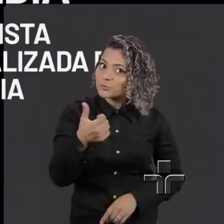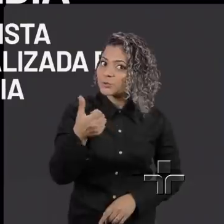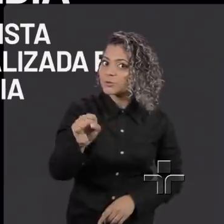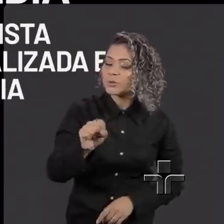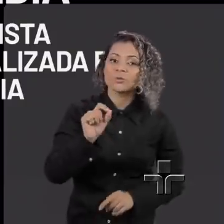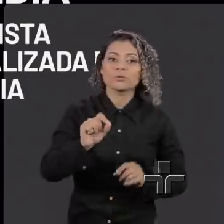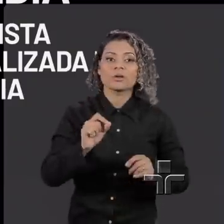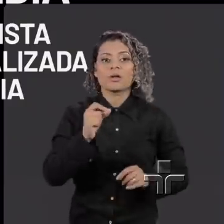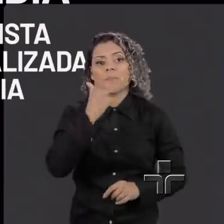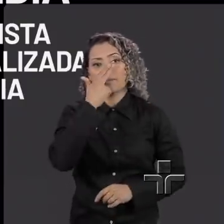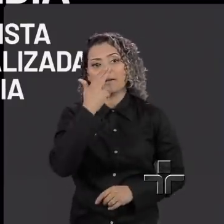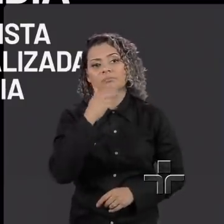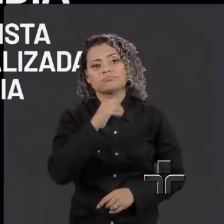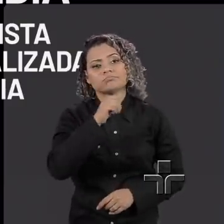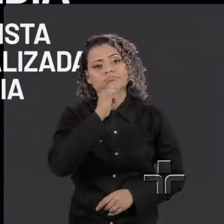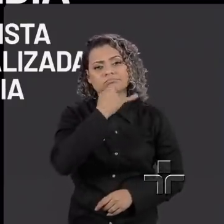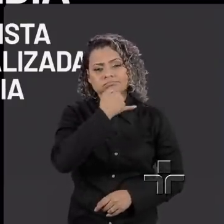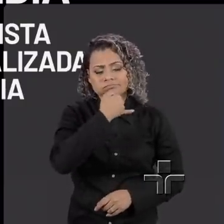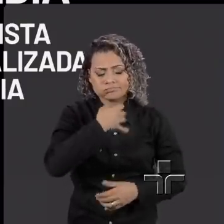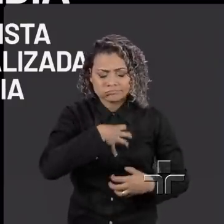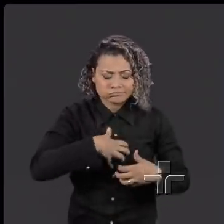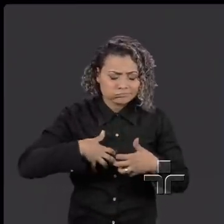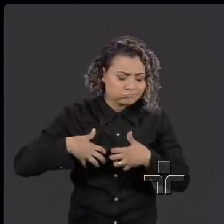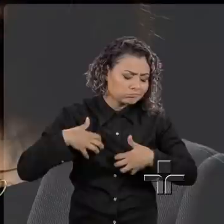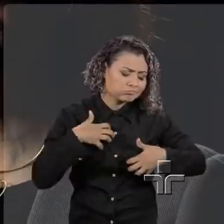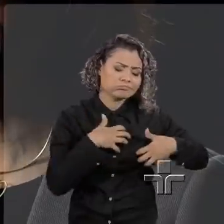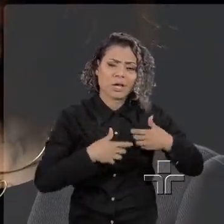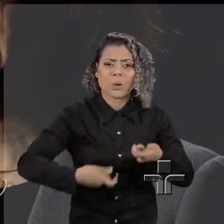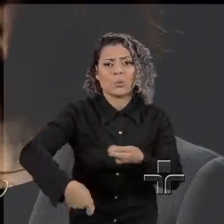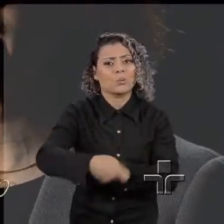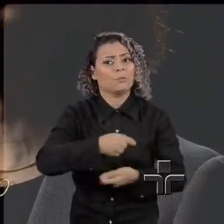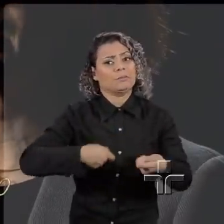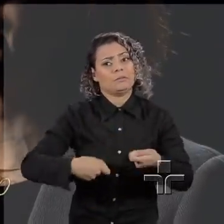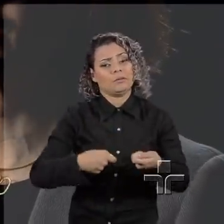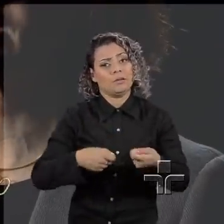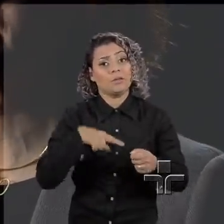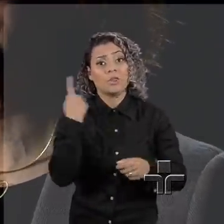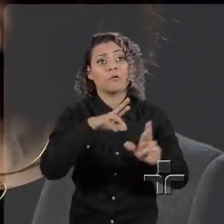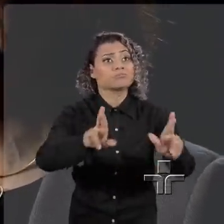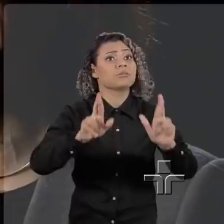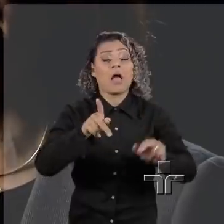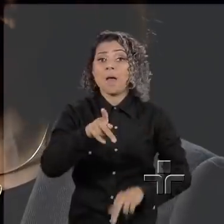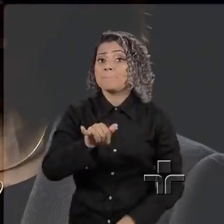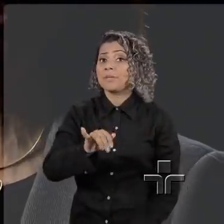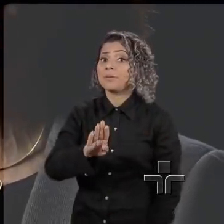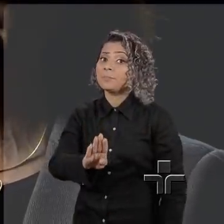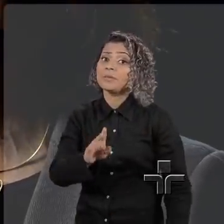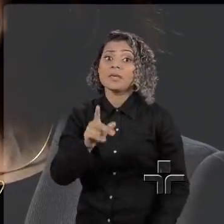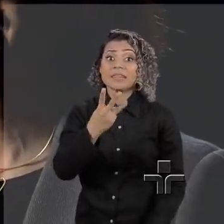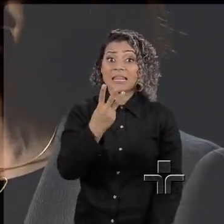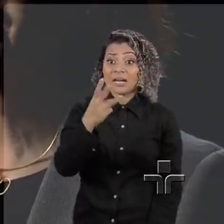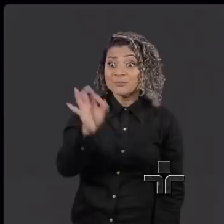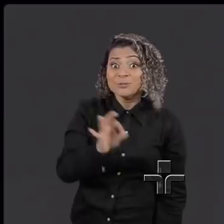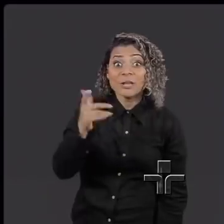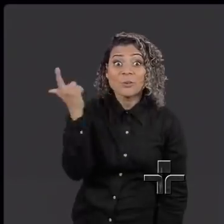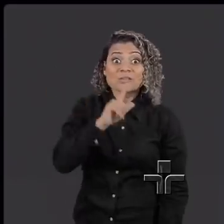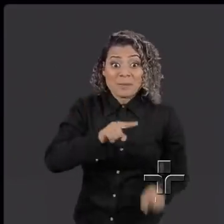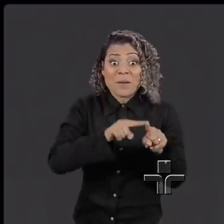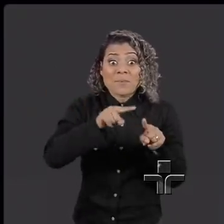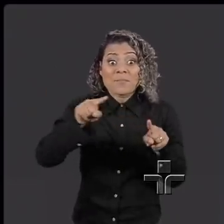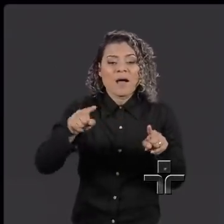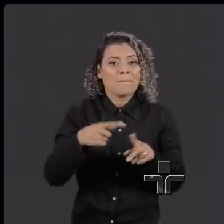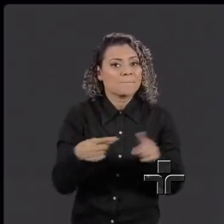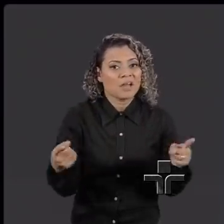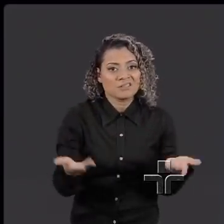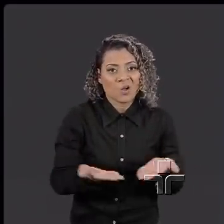da frustração na economia. A gente começou com uma esperança de que o PIB pudesse crescer até 3% e vamos terminar com